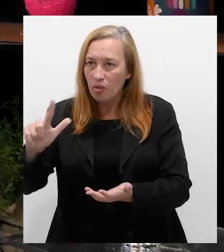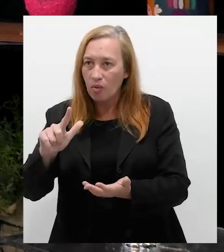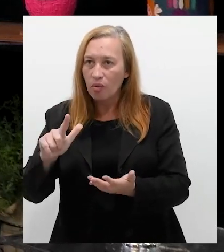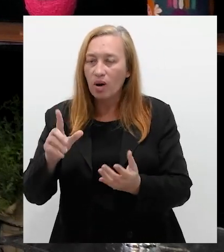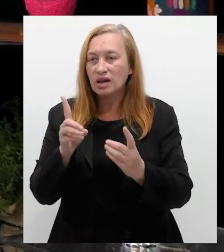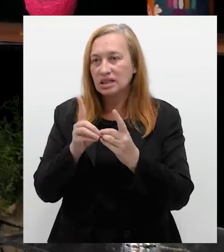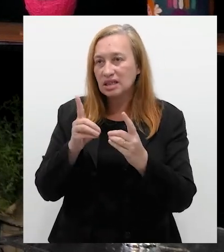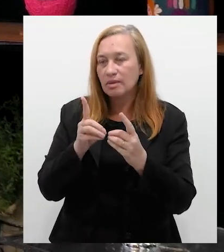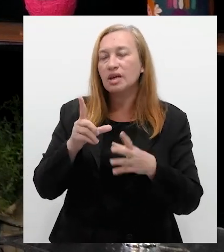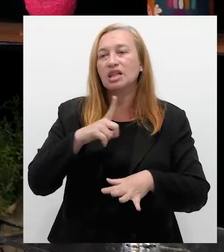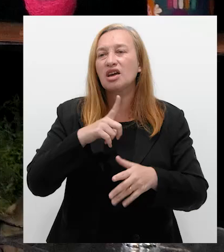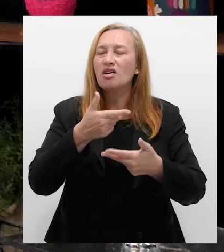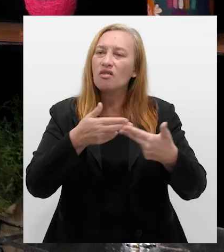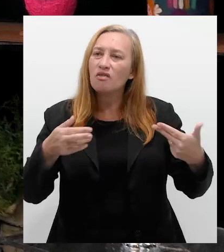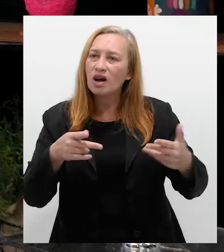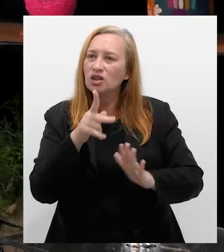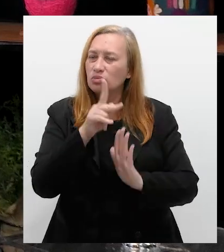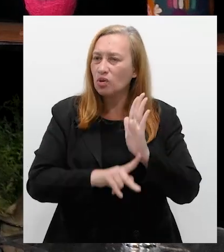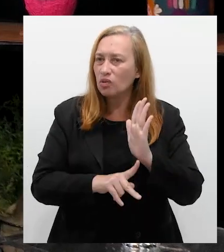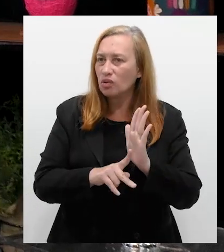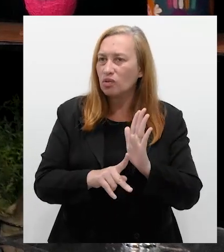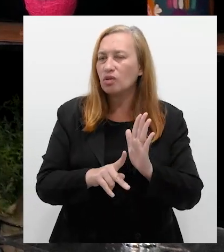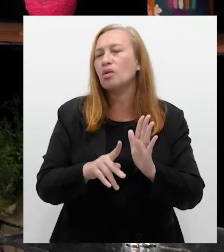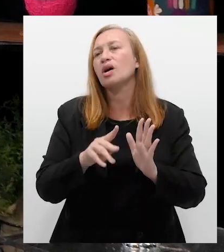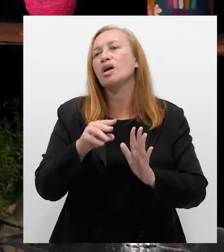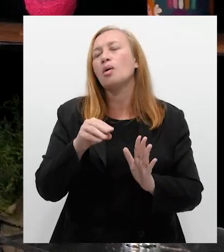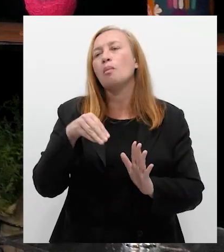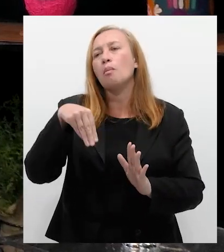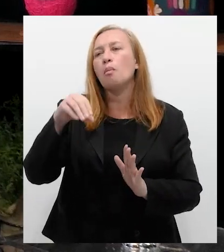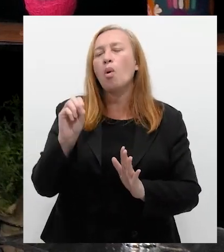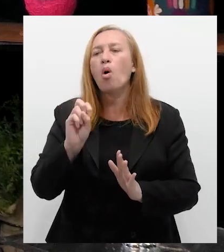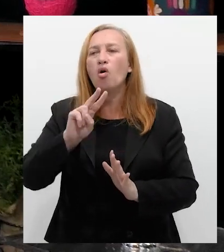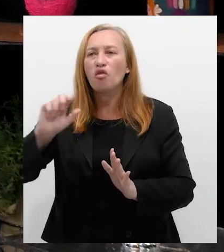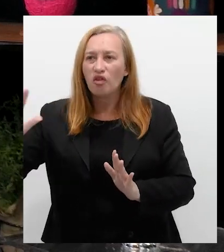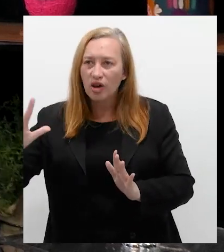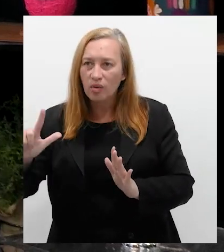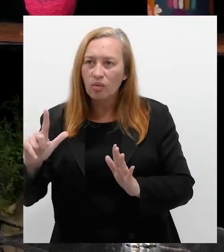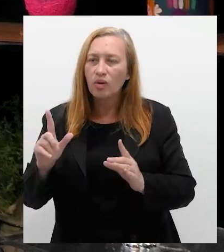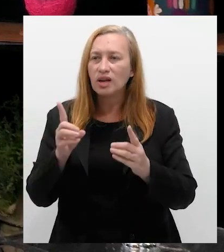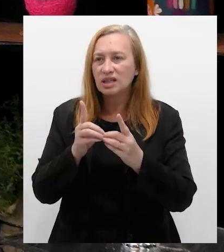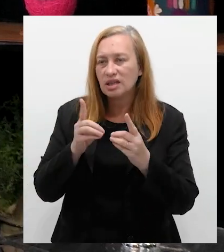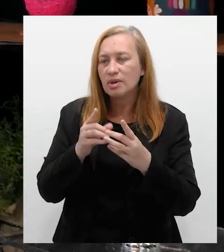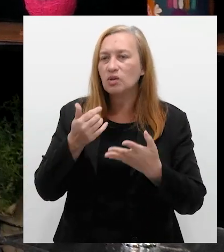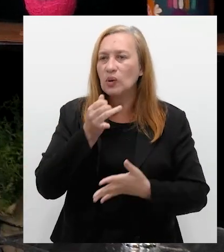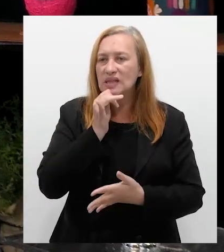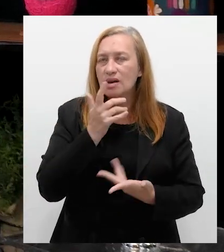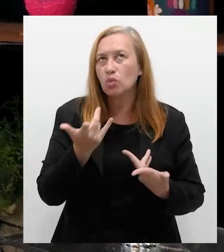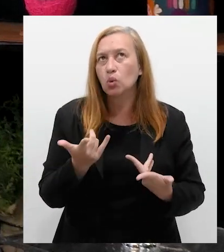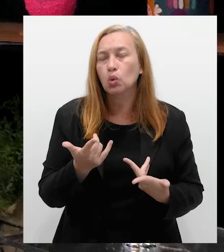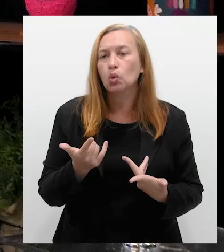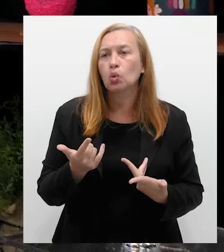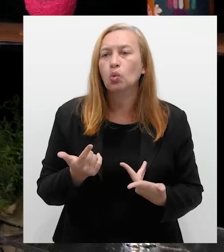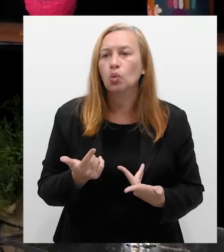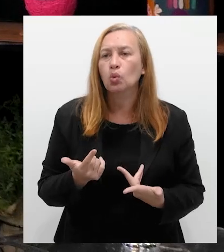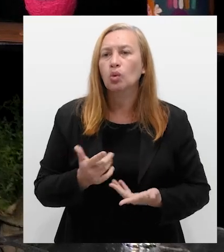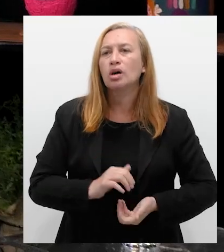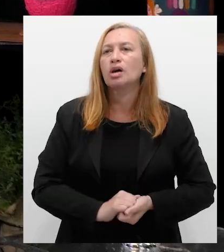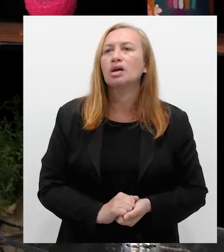projetos, né, que fazem um atendimento móvel para essas pessoas. Por exemplo, né,